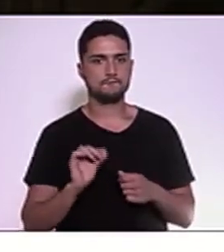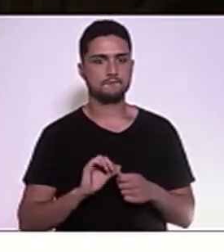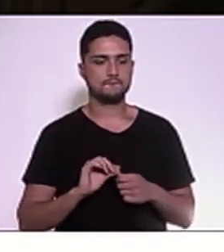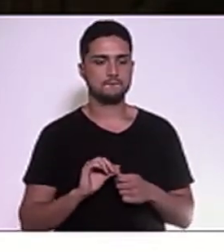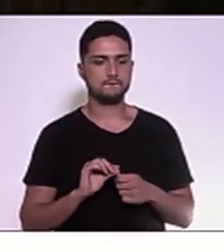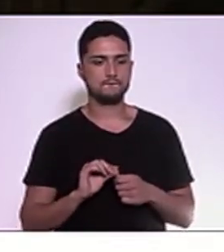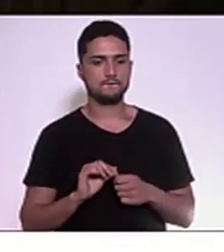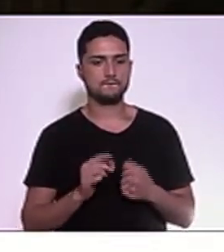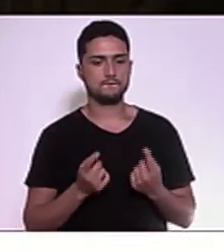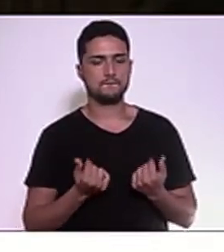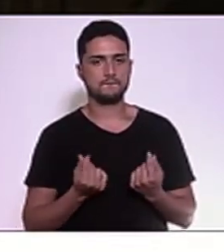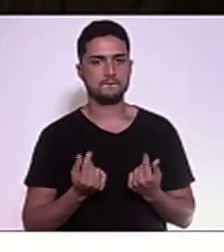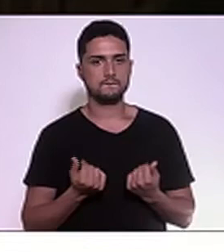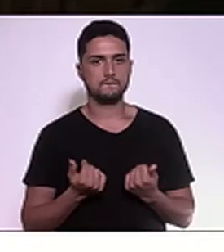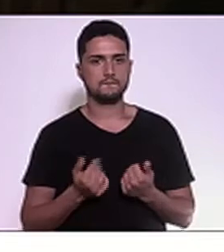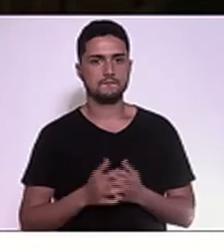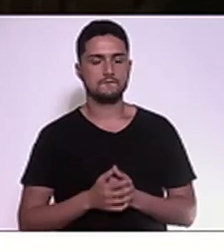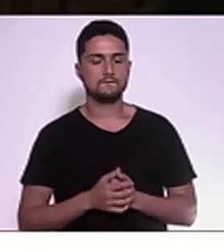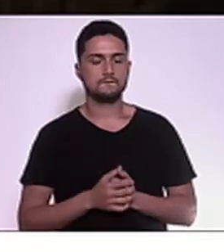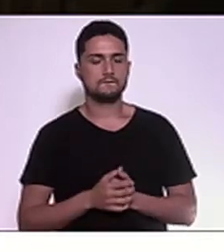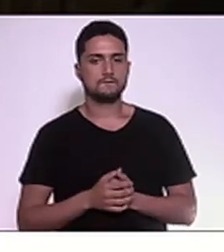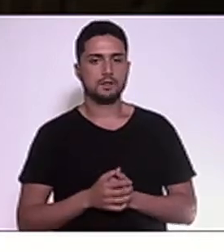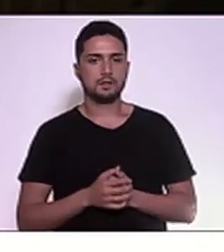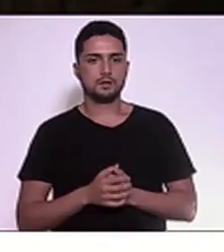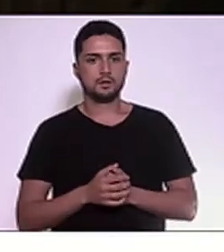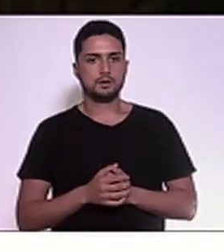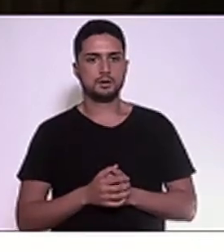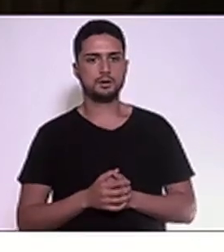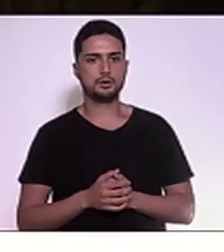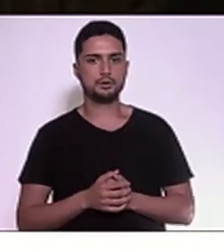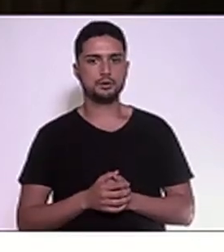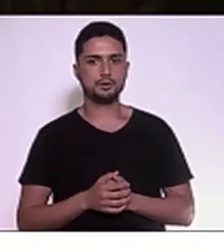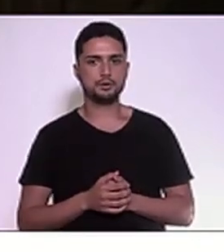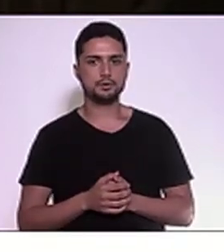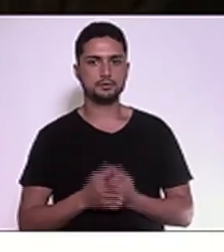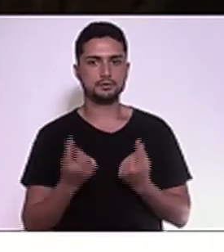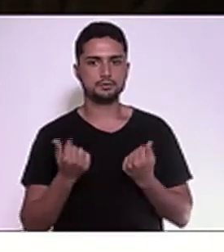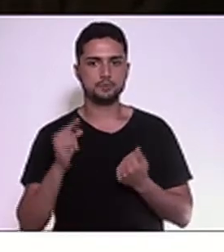executou recursos de menor monta, no valor de R$